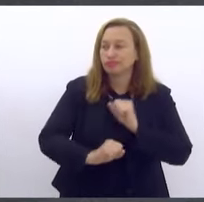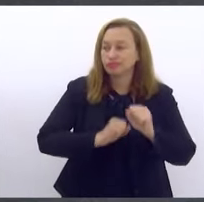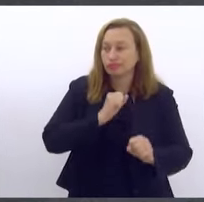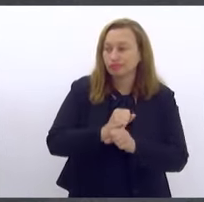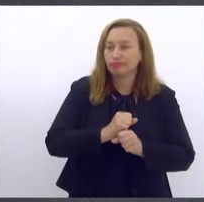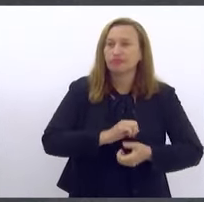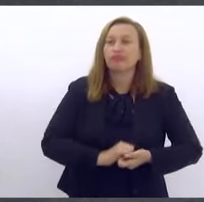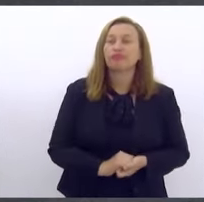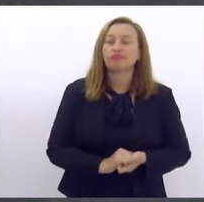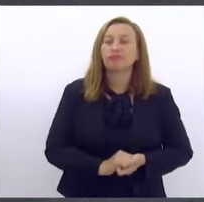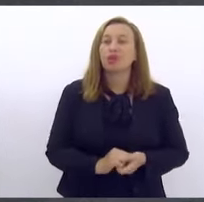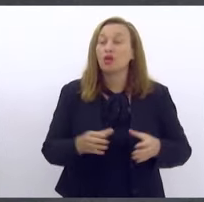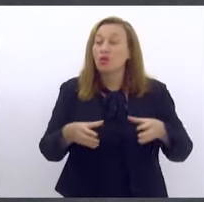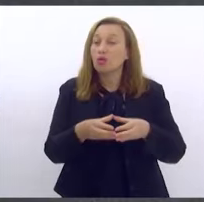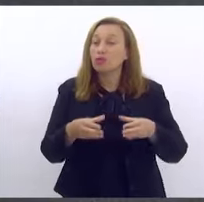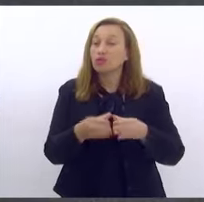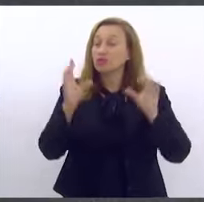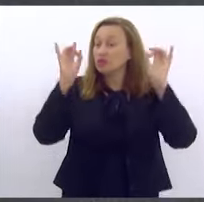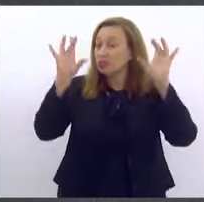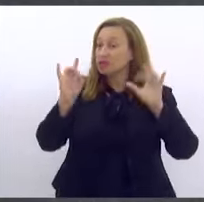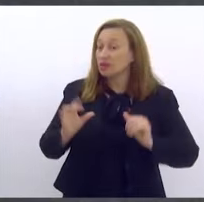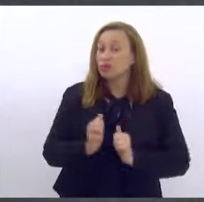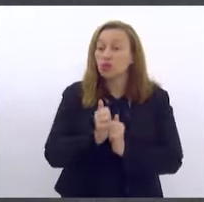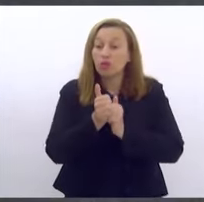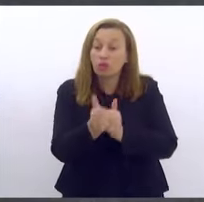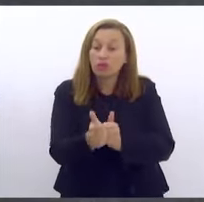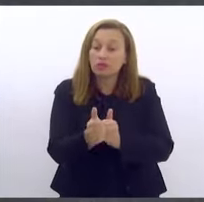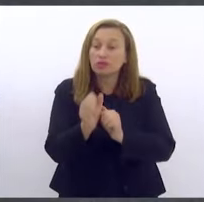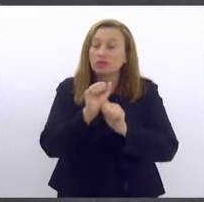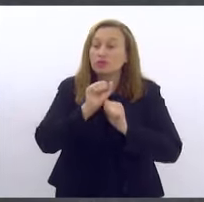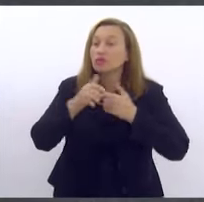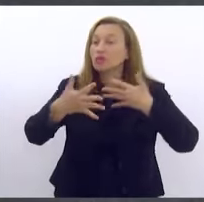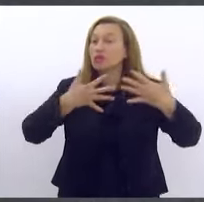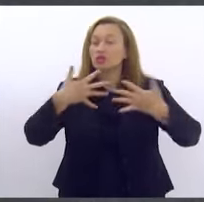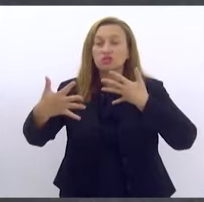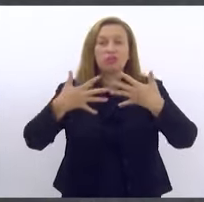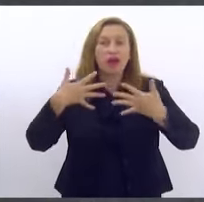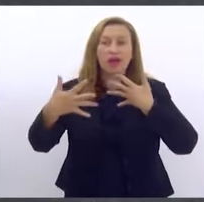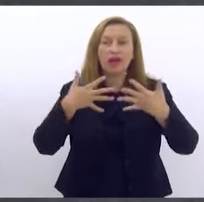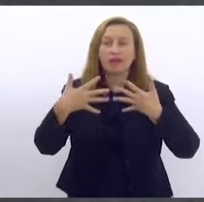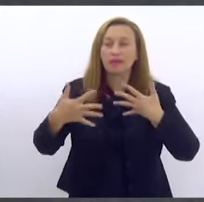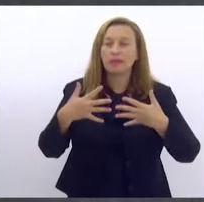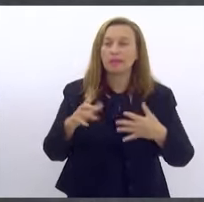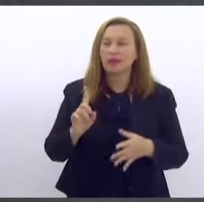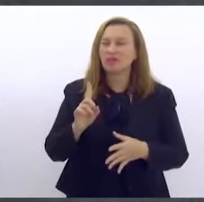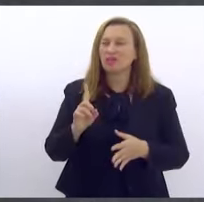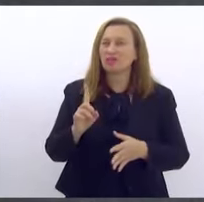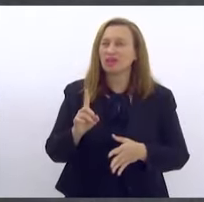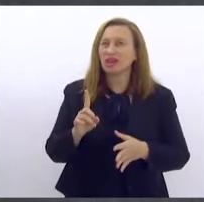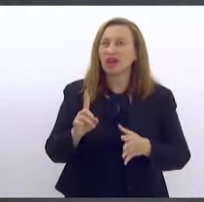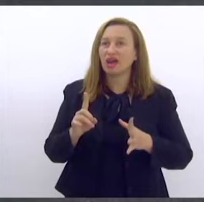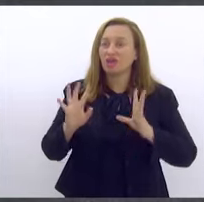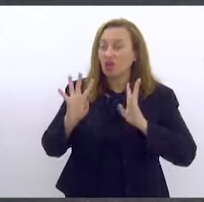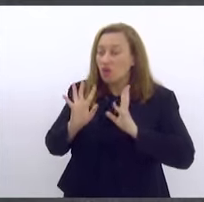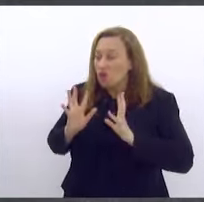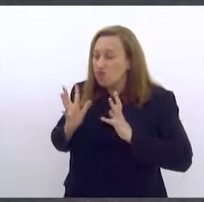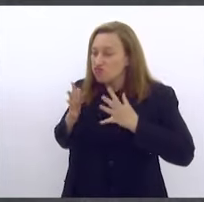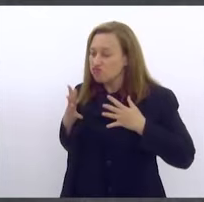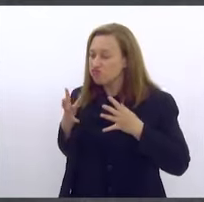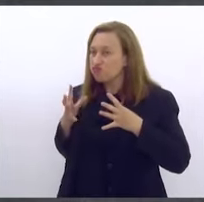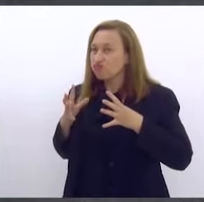comissão especial de acompanhamento com transparência, para não ficar todo mundo em cima do presidente, uma